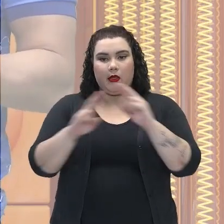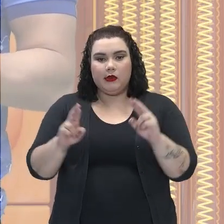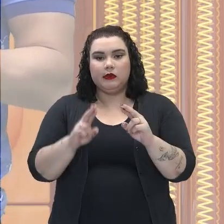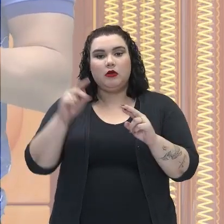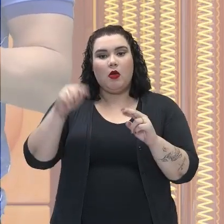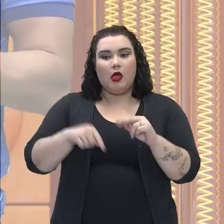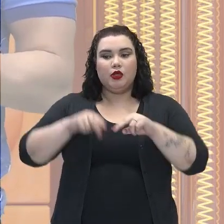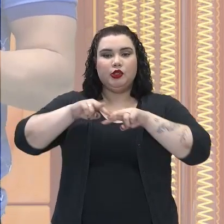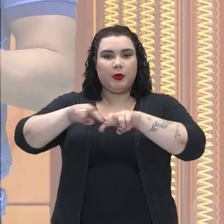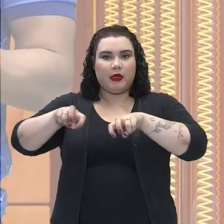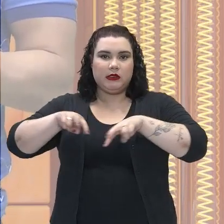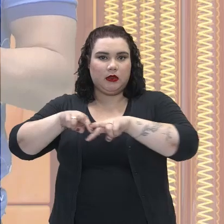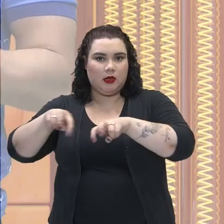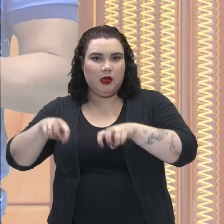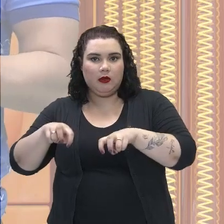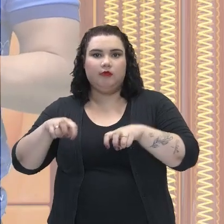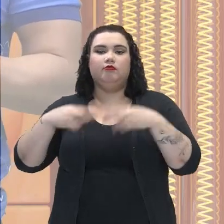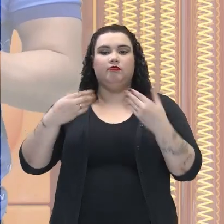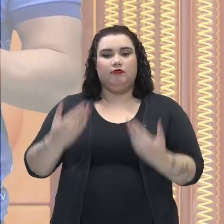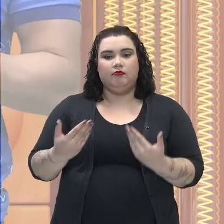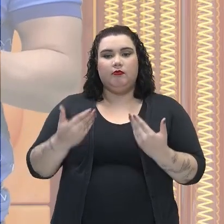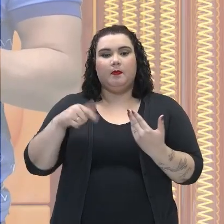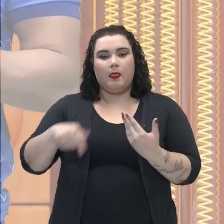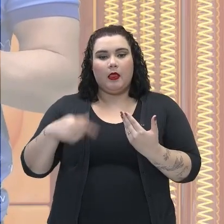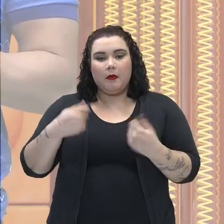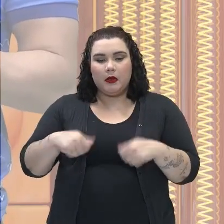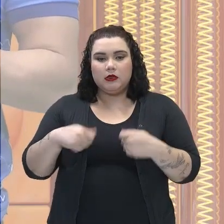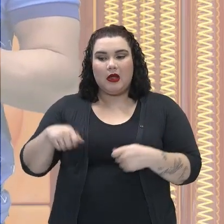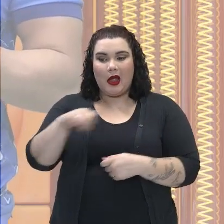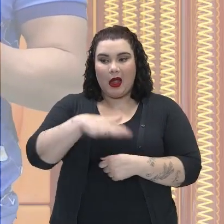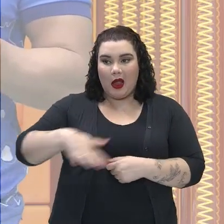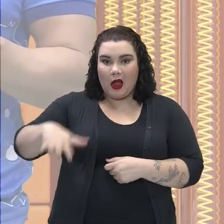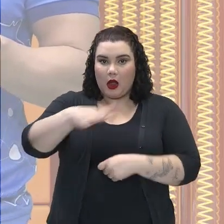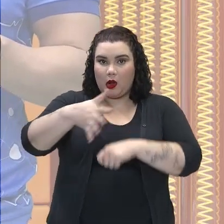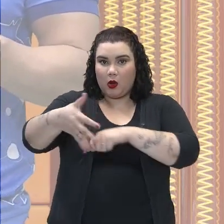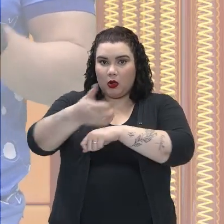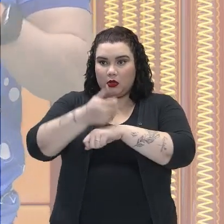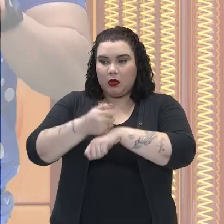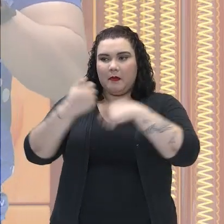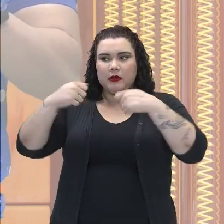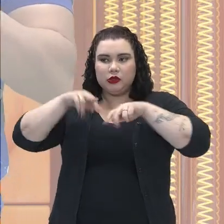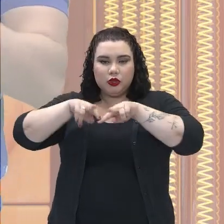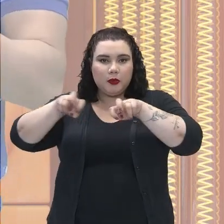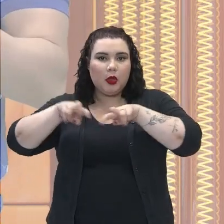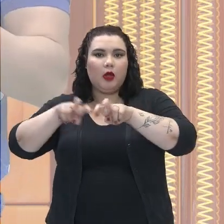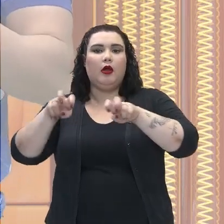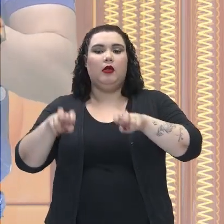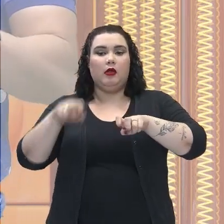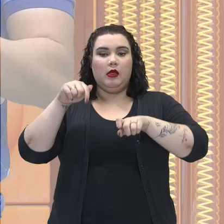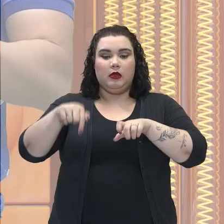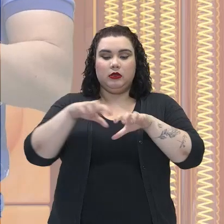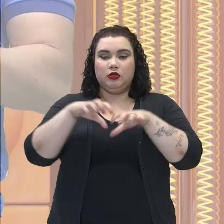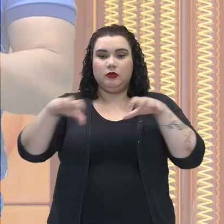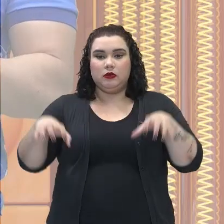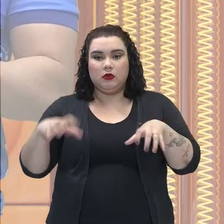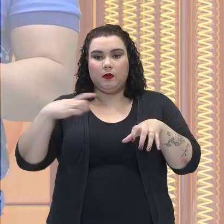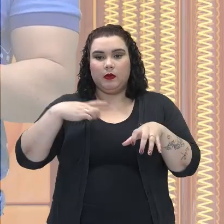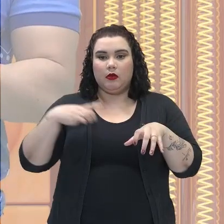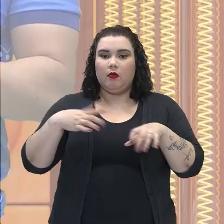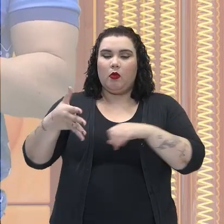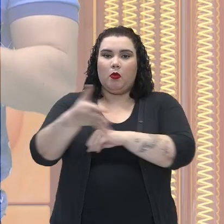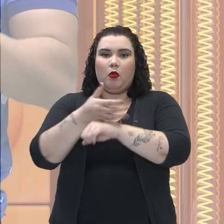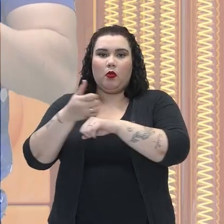exploração. Qualquer forma de colonizar impõe à área colonizada uma relação de exploração. Essa divisão que a gente faz entre colônia